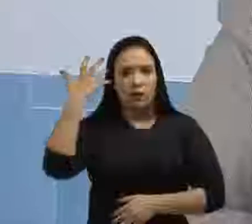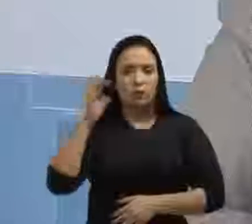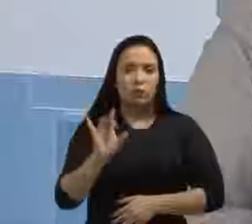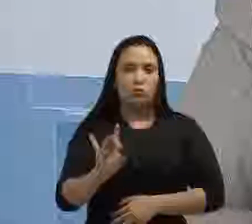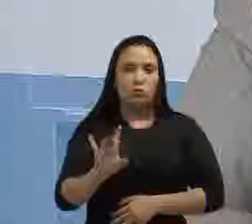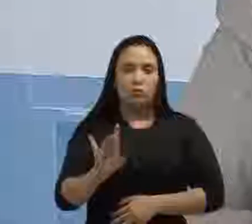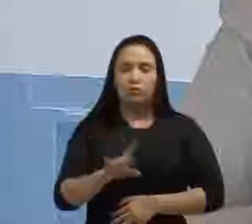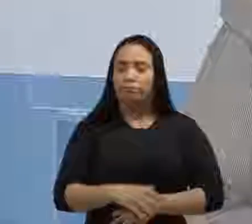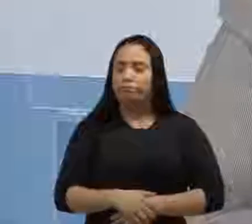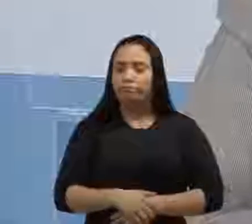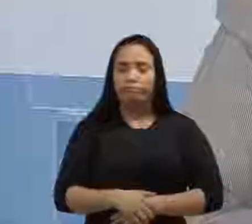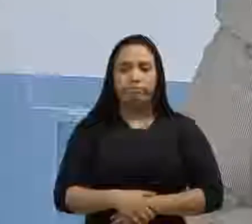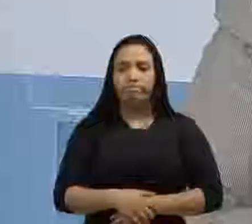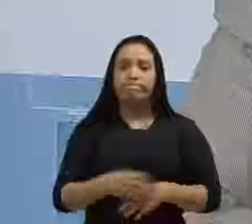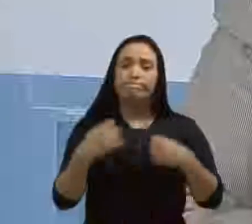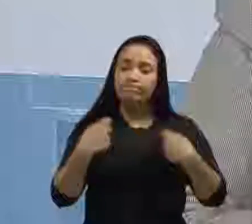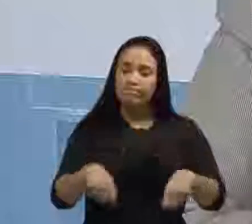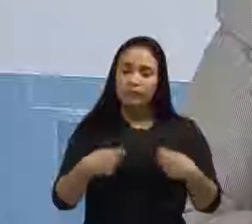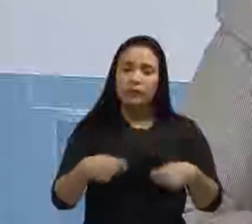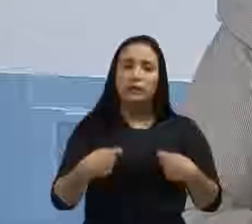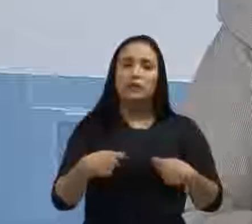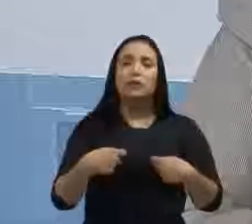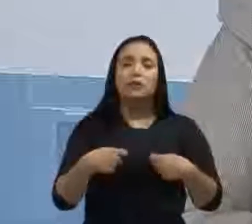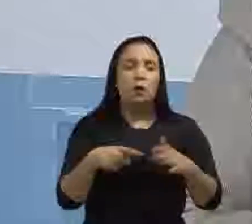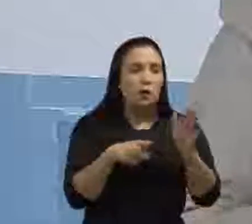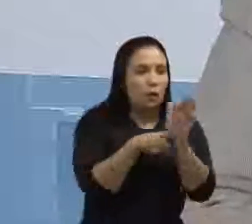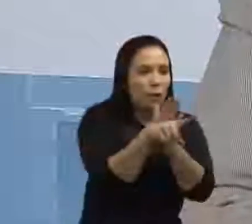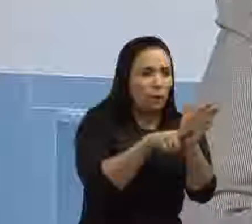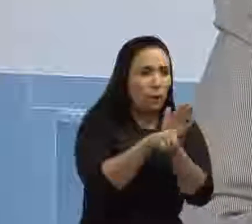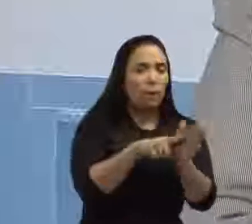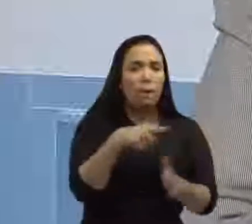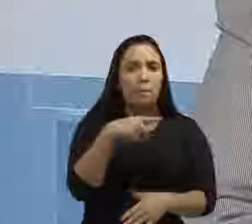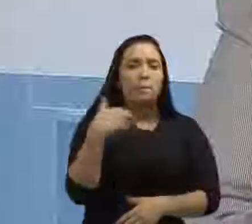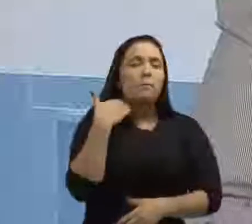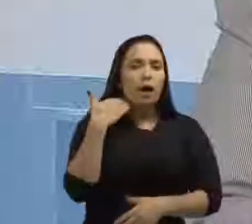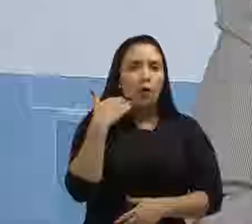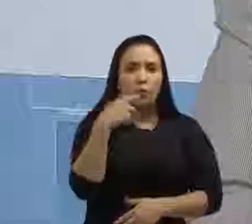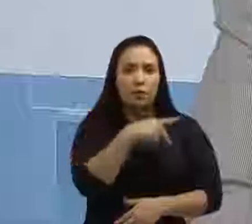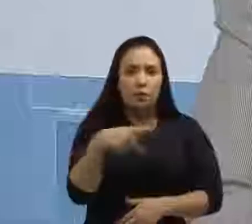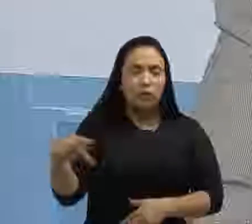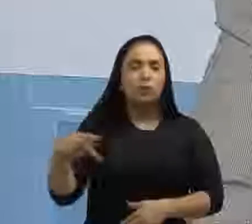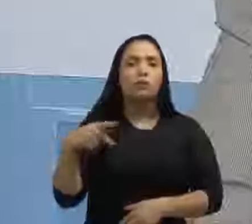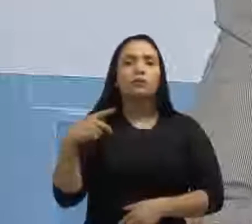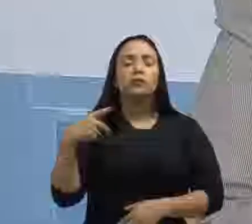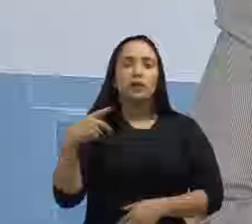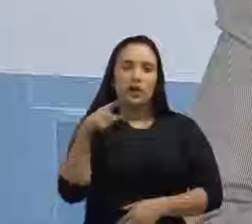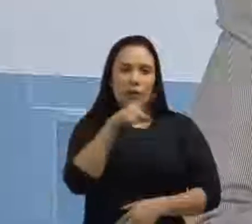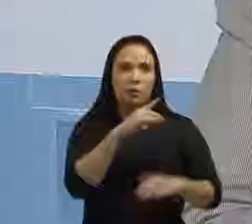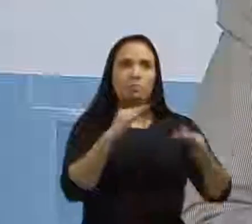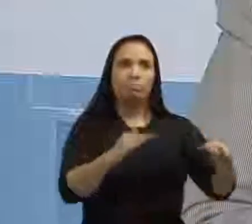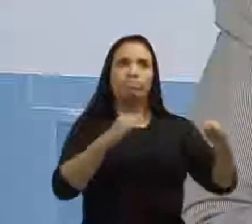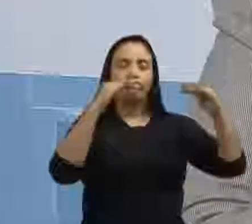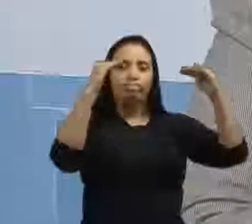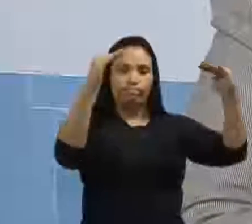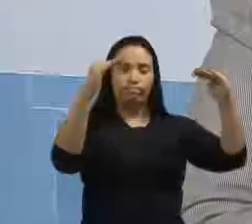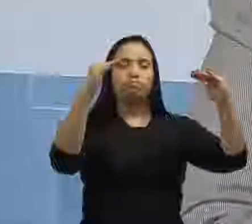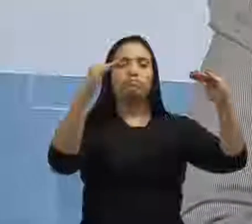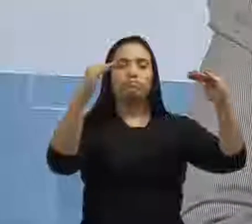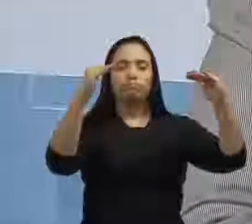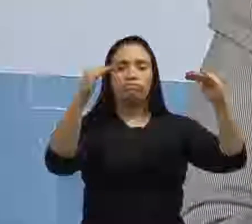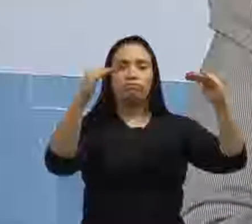só. Afinal de contas, eu vou quebrar o sigilo bancário de um presidente da República, não importa qual seja. Ele é presidente da República.